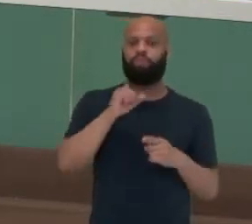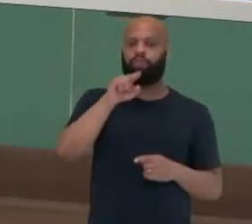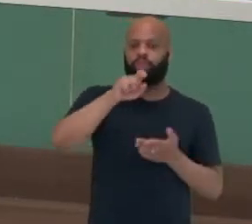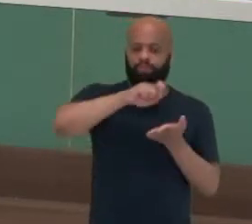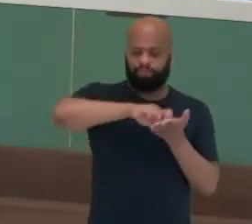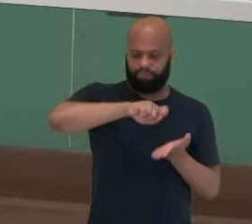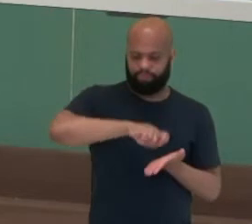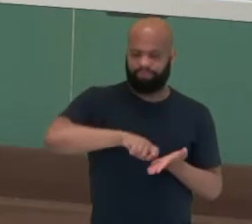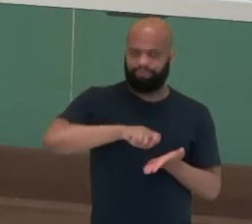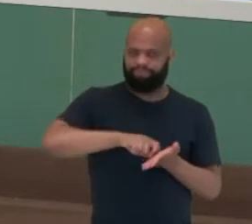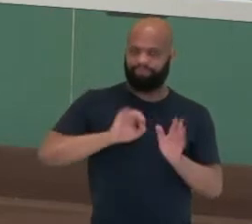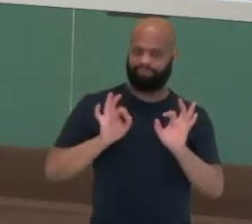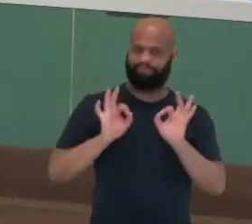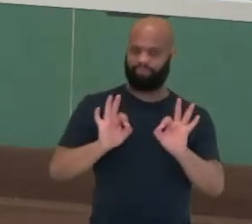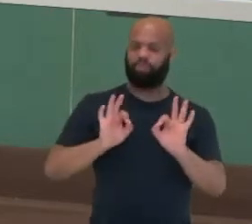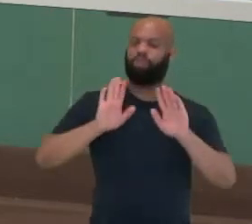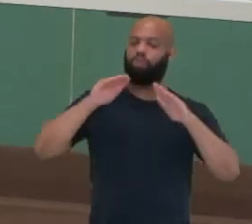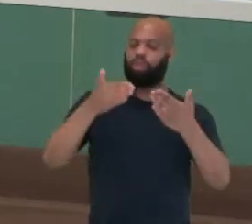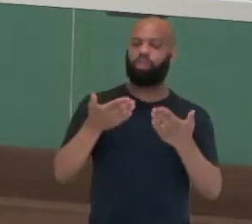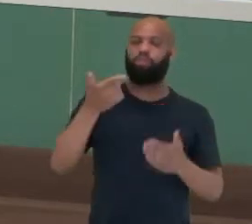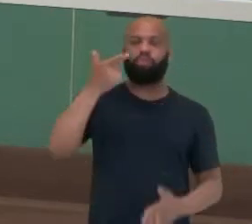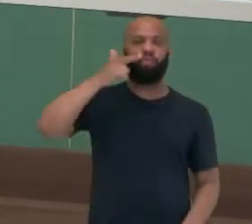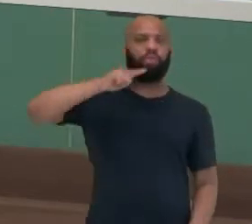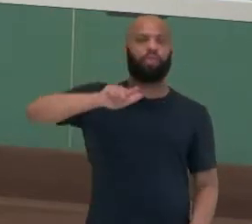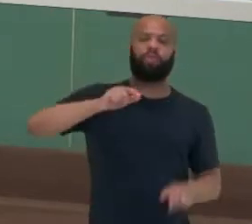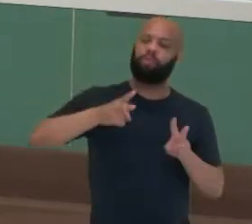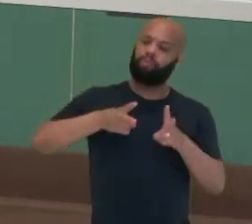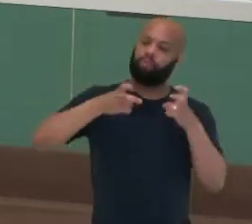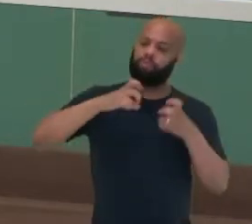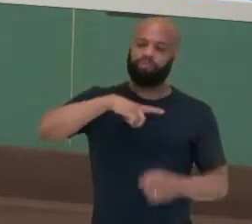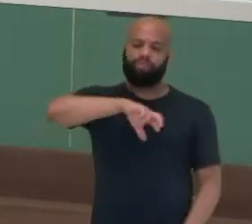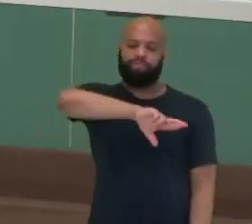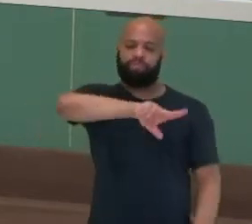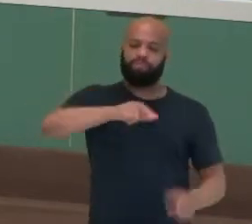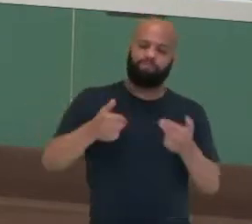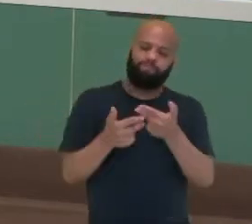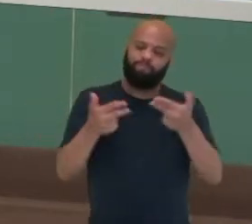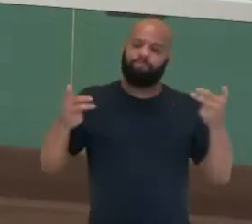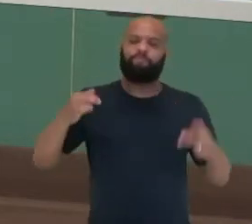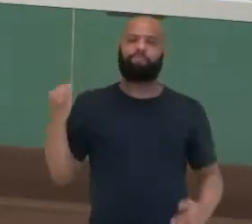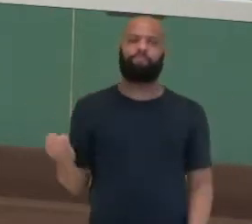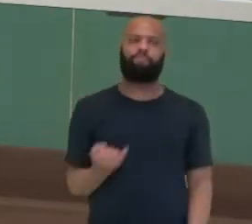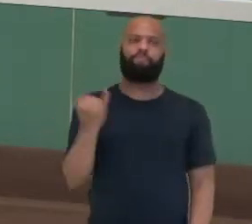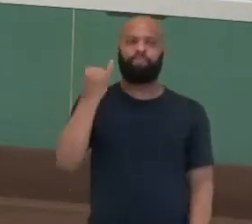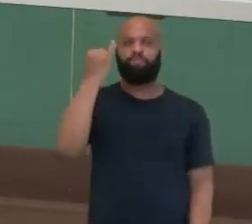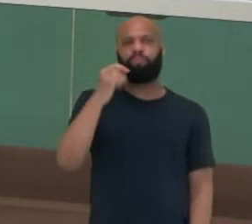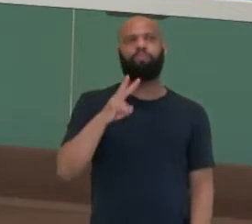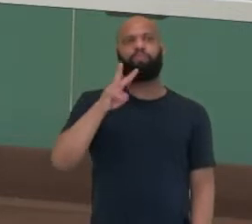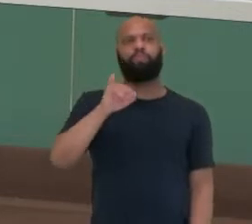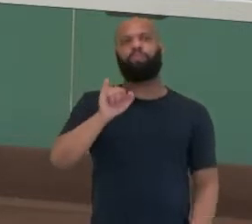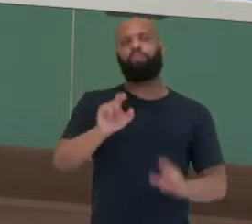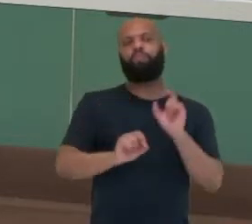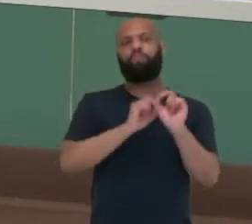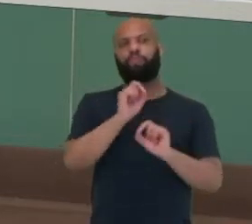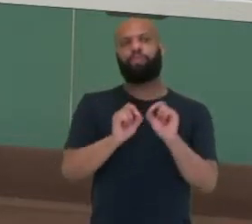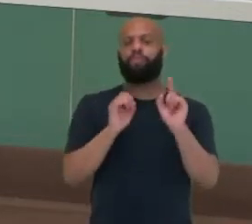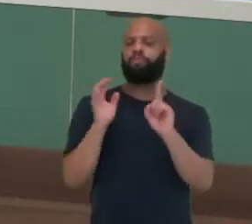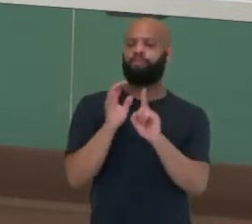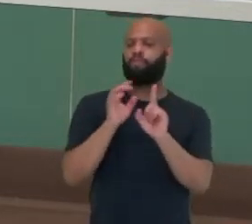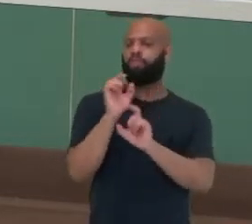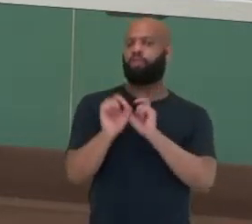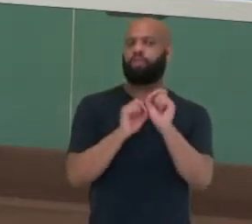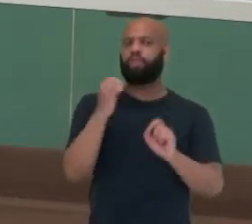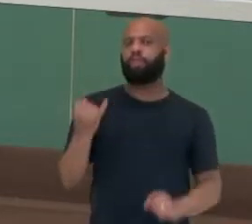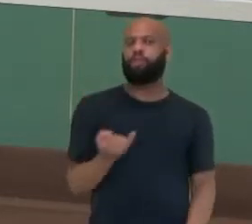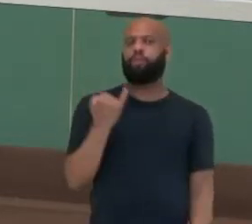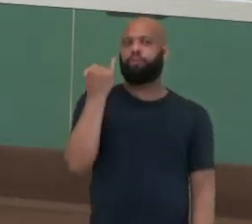quando você anota, você percebe que muitas coisas são importantes, que vão fazer uma importância na